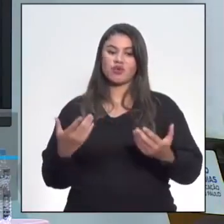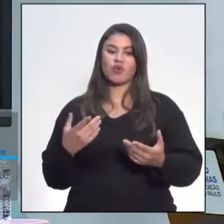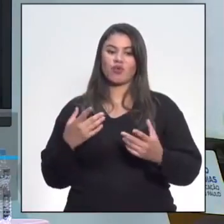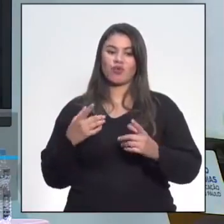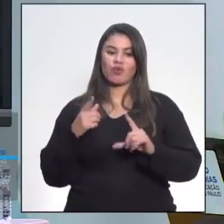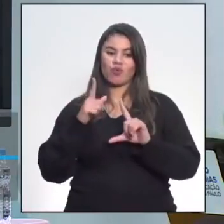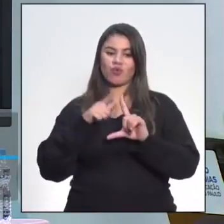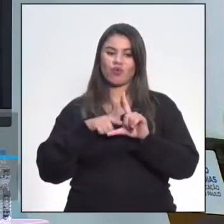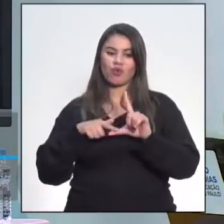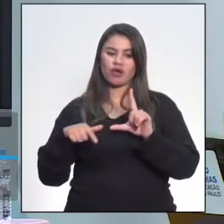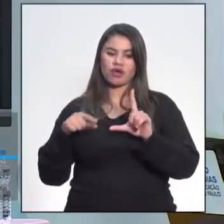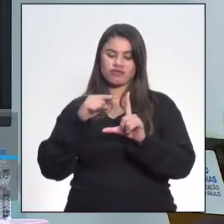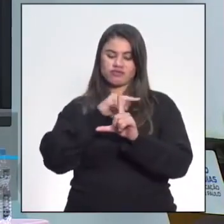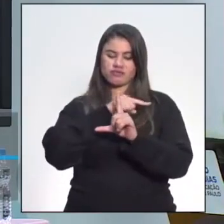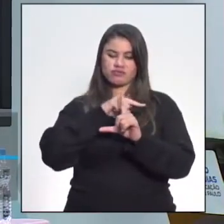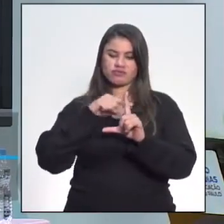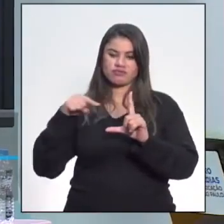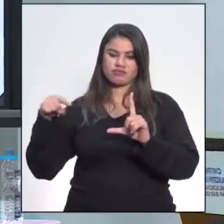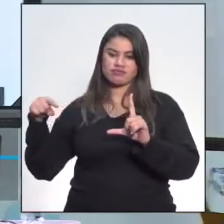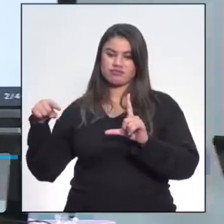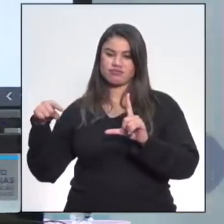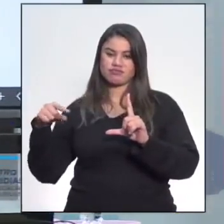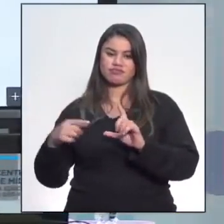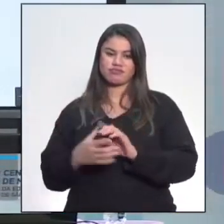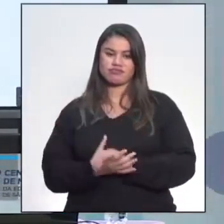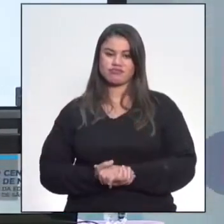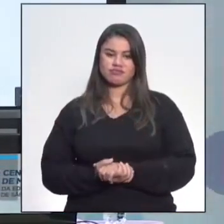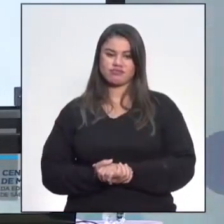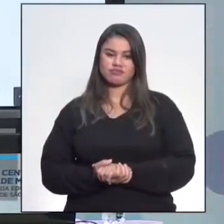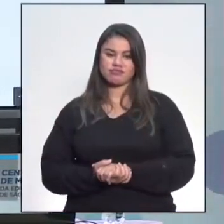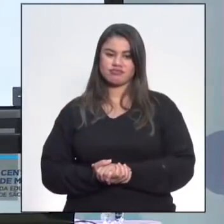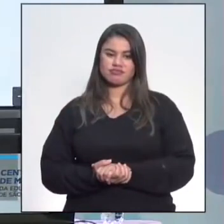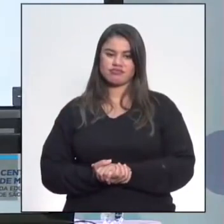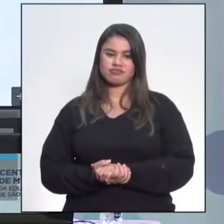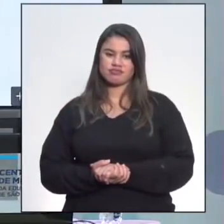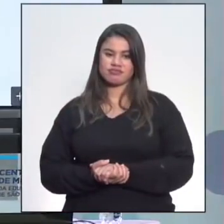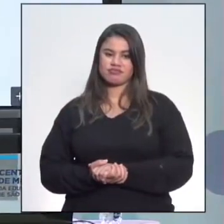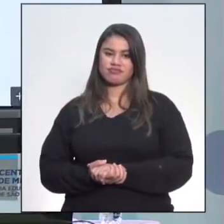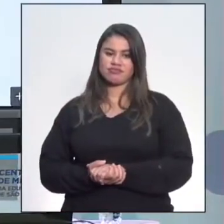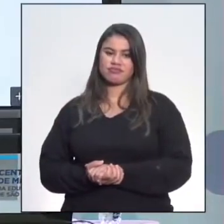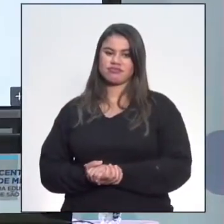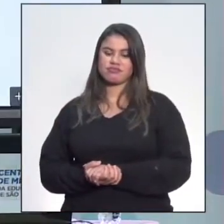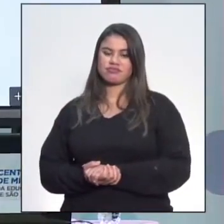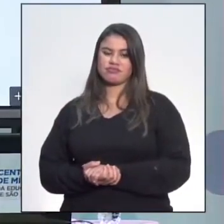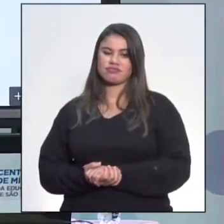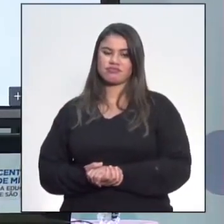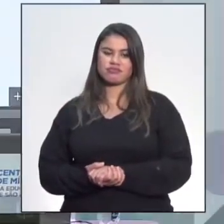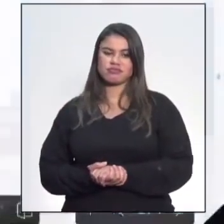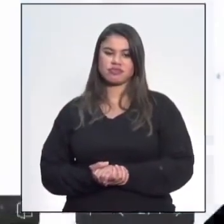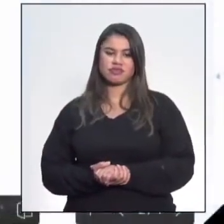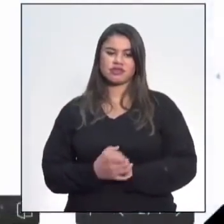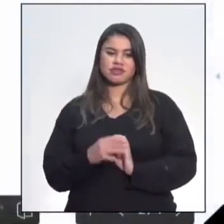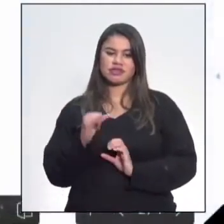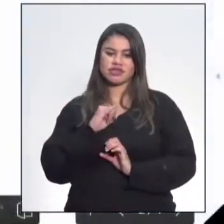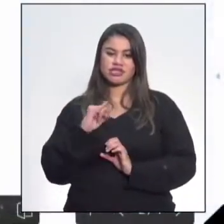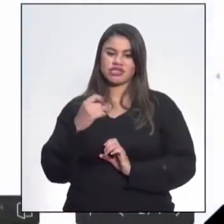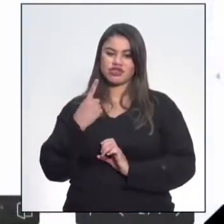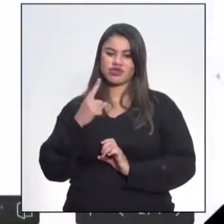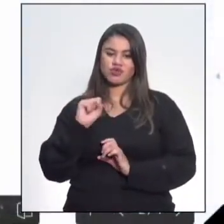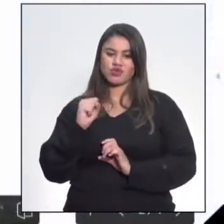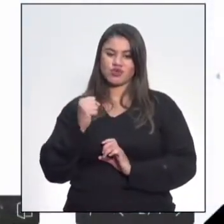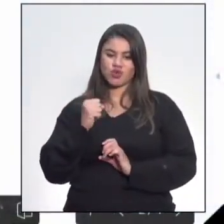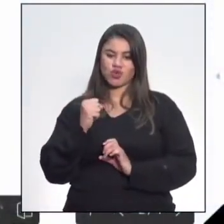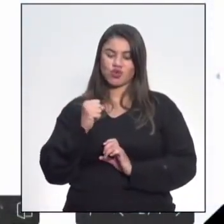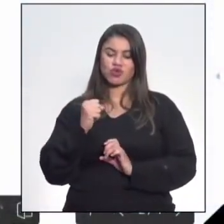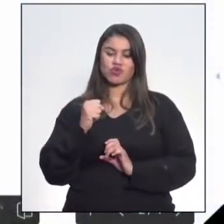e faz uma reta paralela ao eixo x exatamente no 18. Se o 18 fosse negativo, você faria